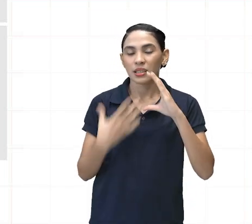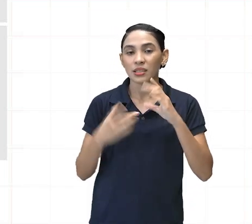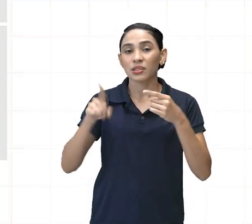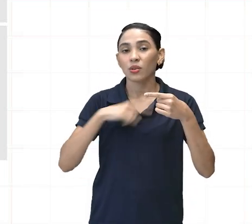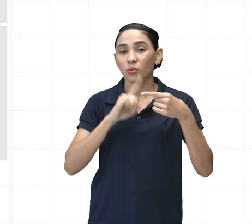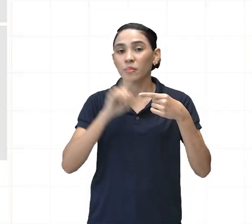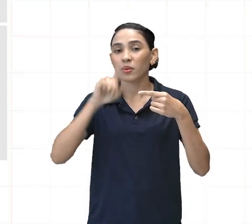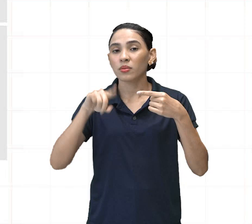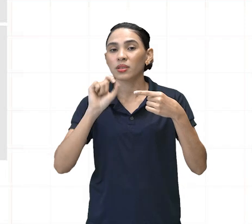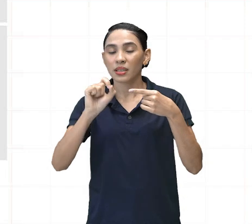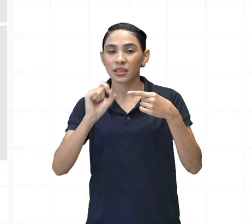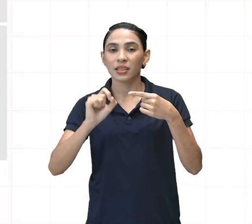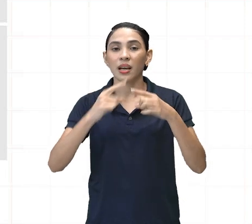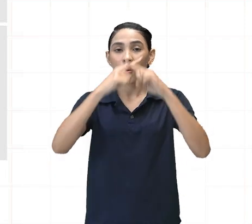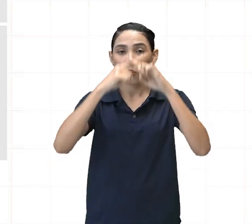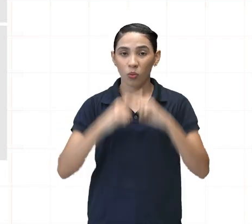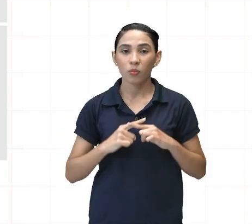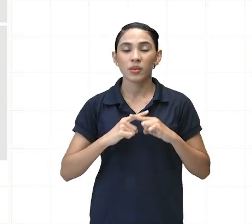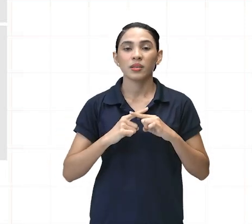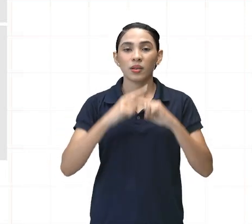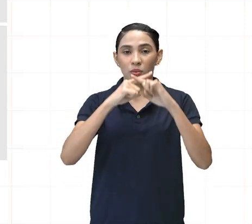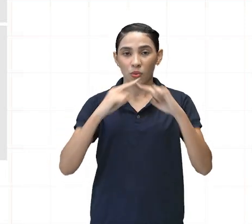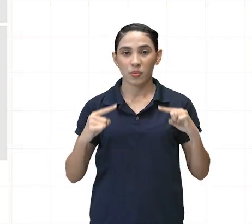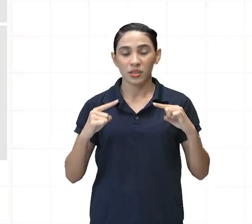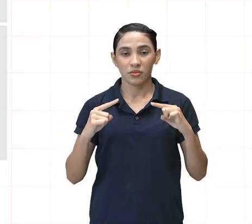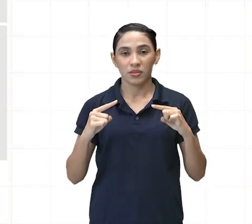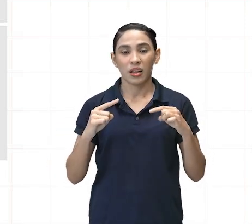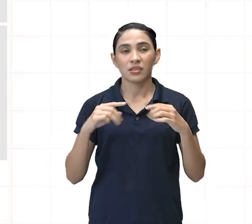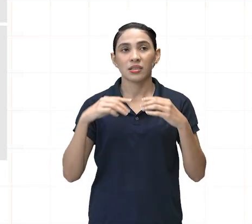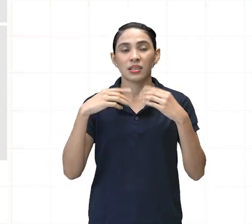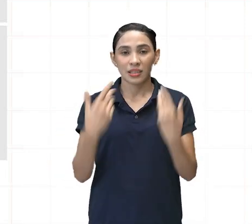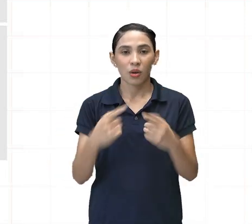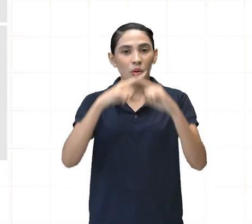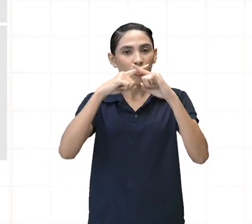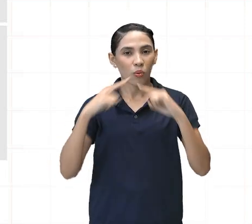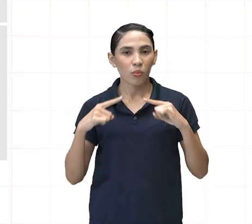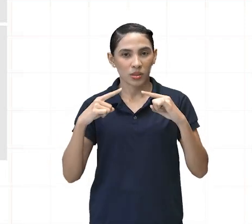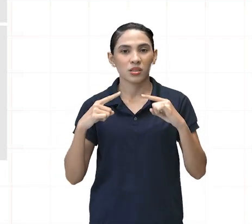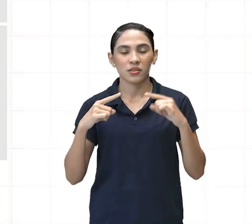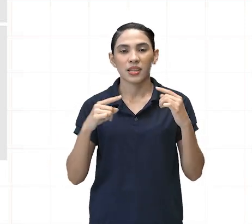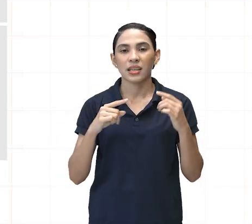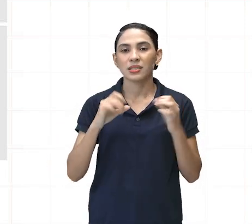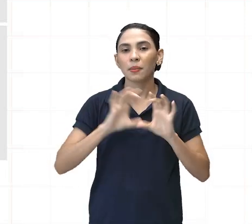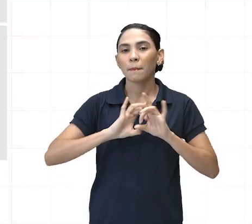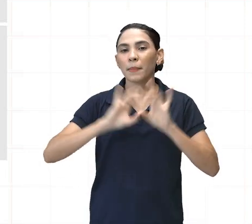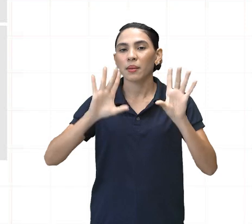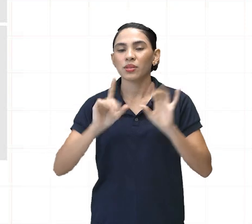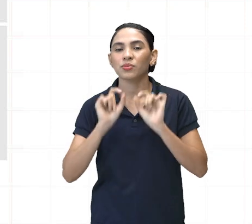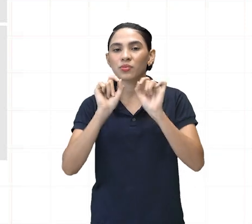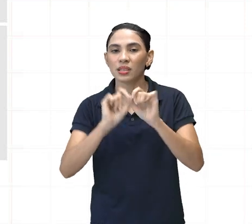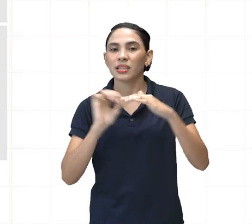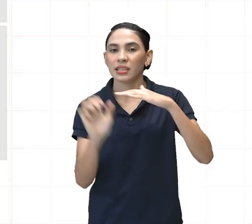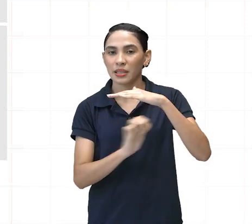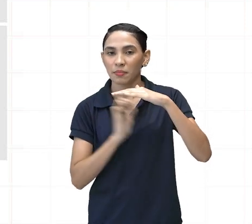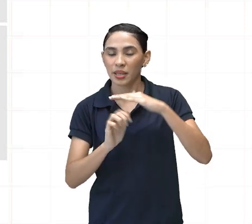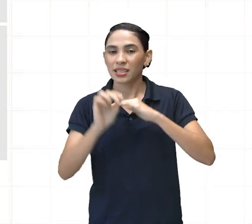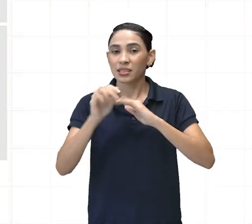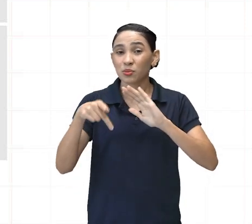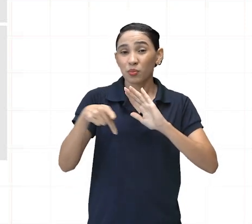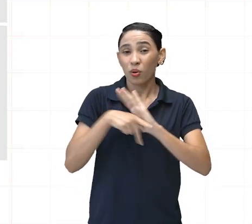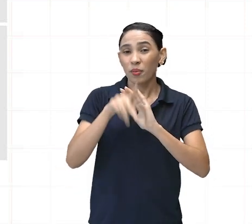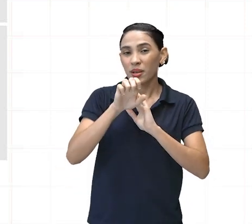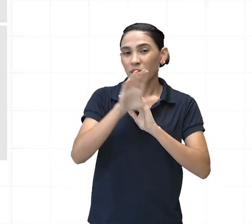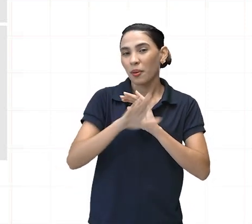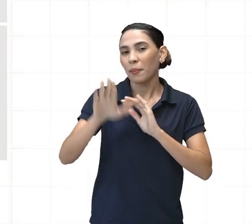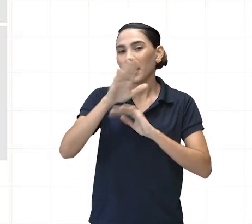ser o quê? A competitividade, tá? Gente, a competitividade permite que essas empresas europeias,